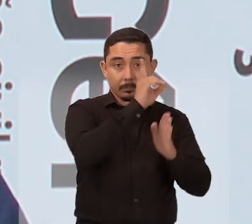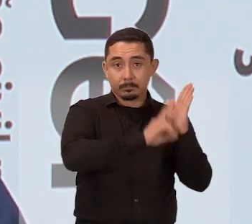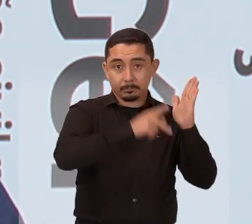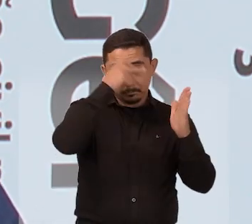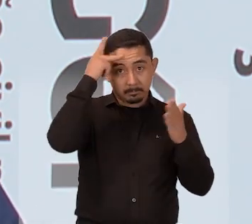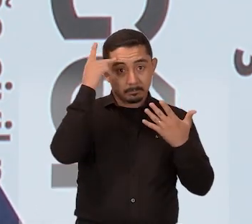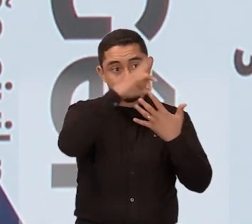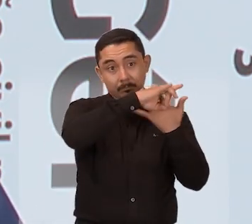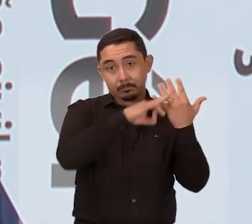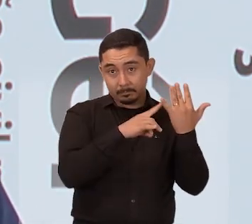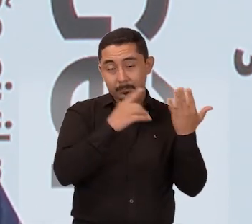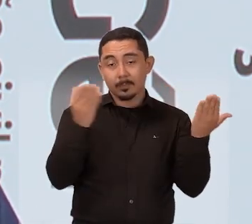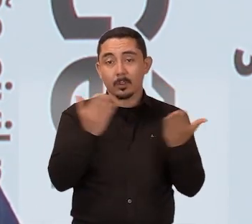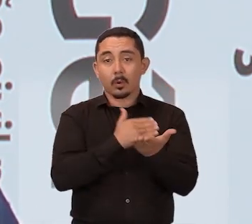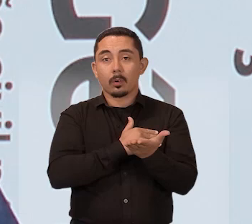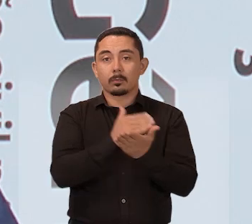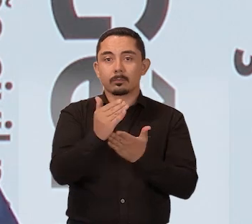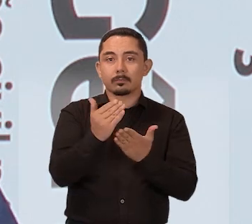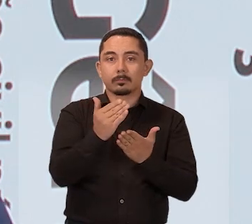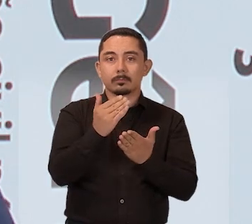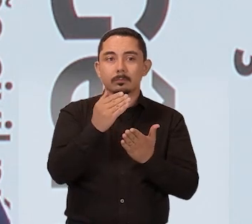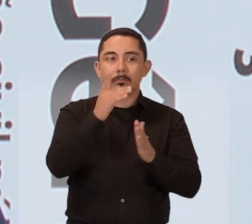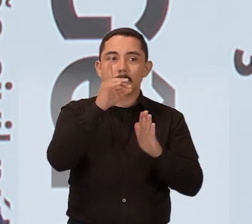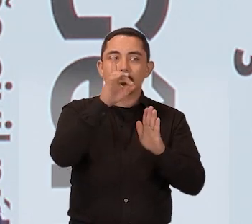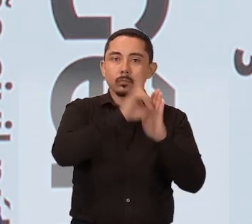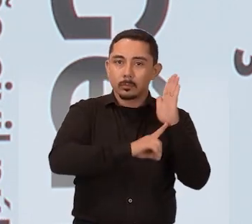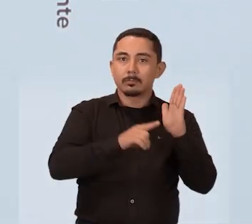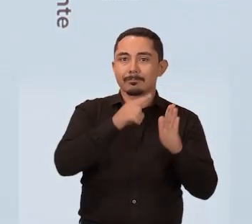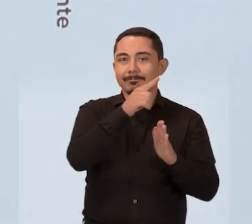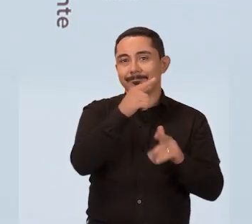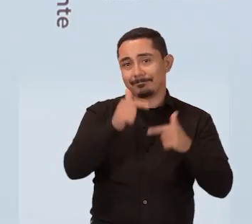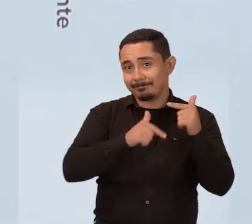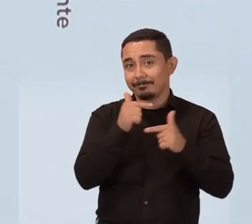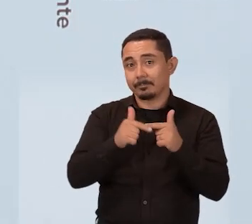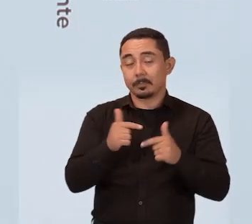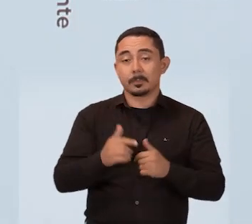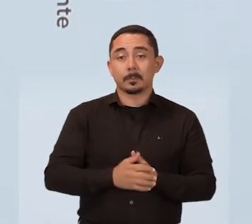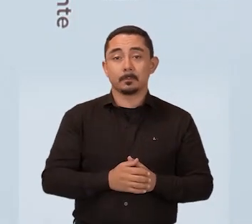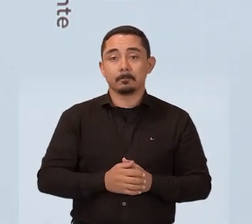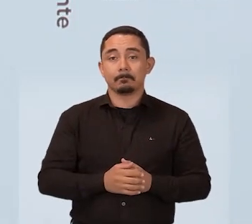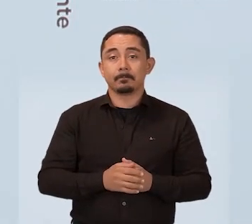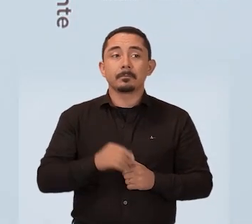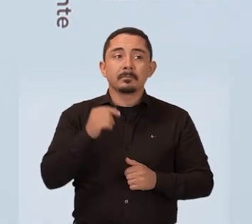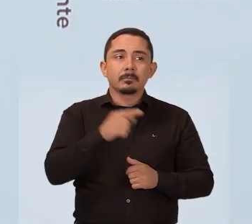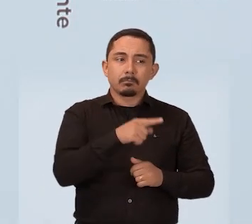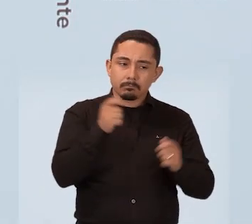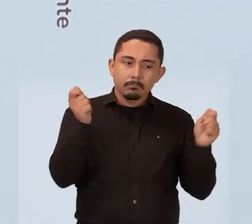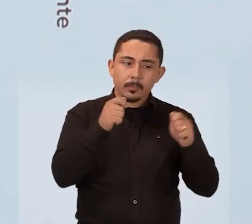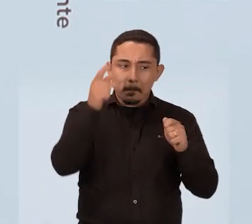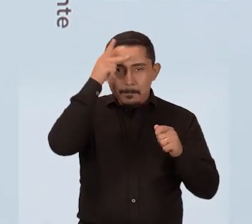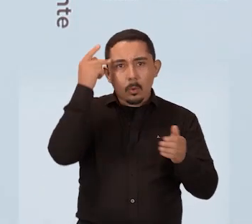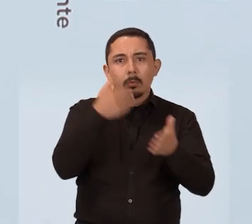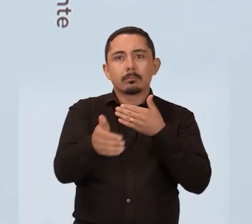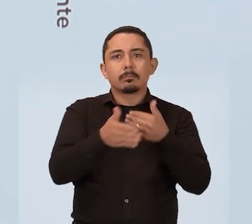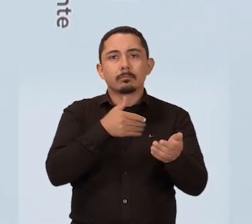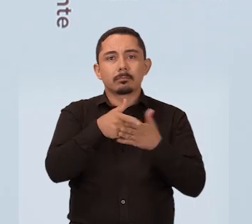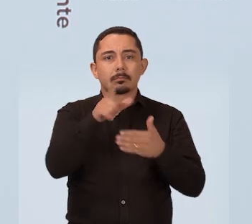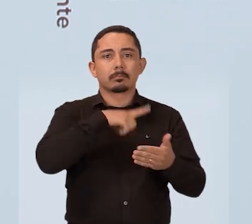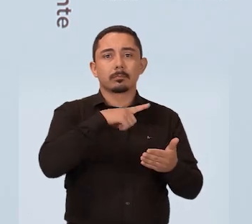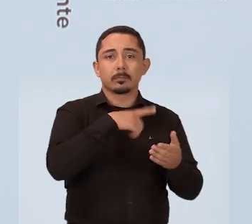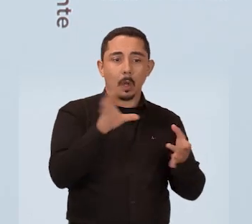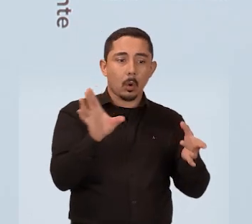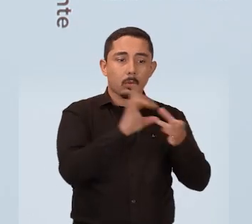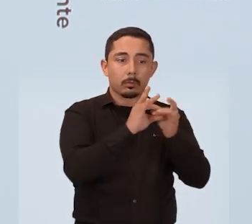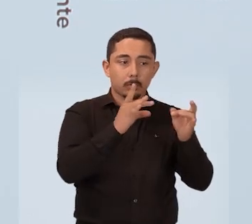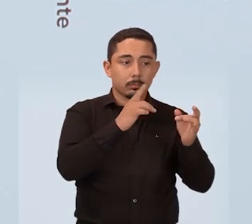Saímos do assunto direitos de pessoas com deficiência para falarmos de direitos trabalhistas. Aqueles que valem para qualquer